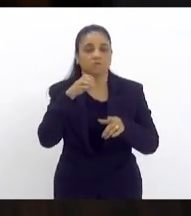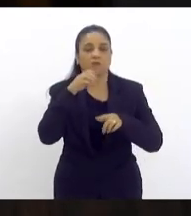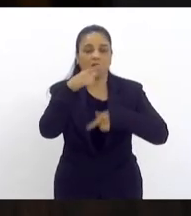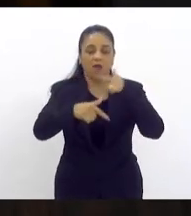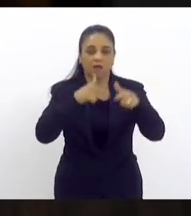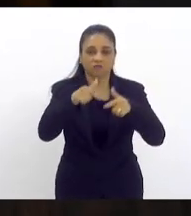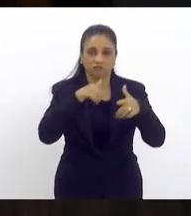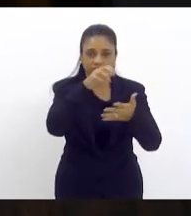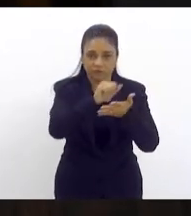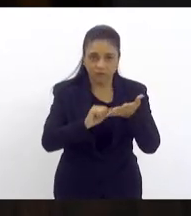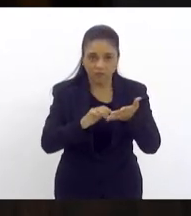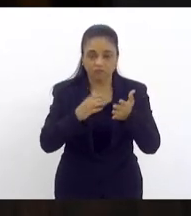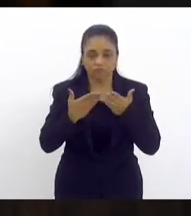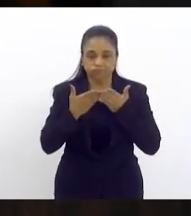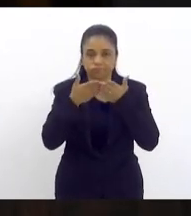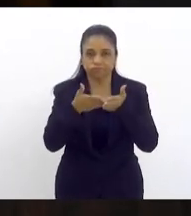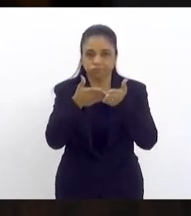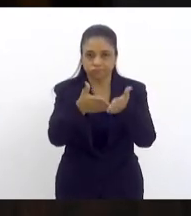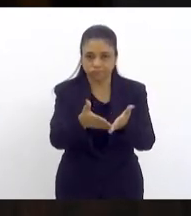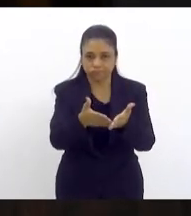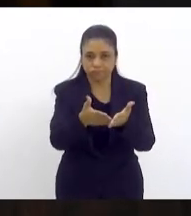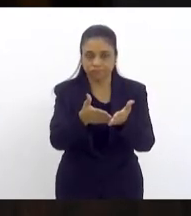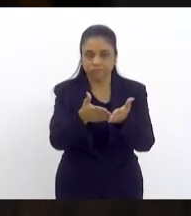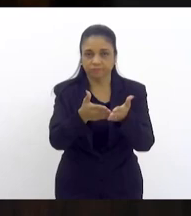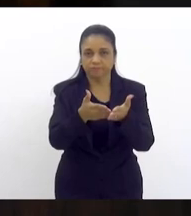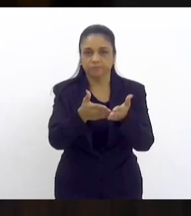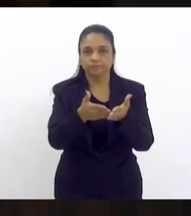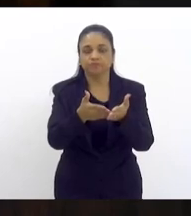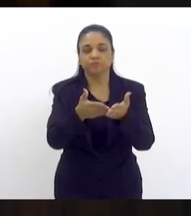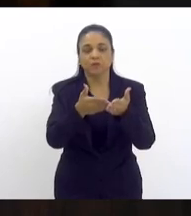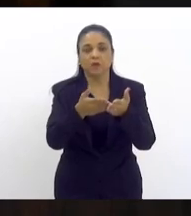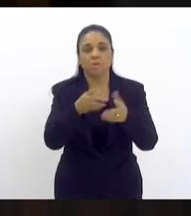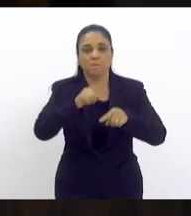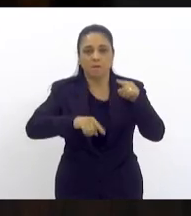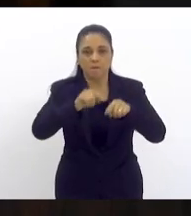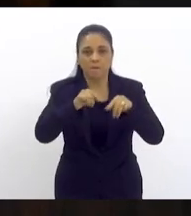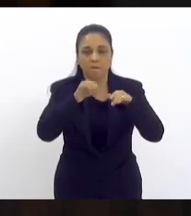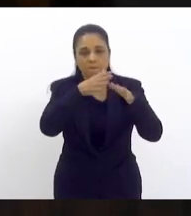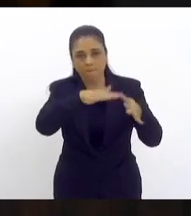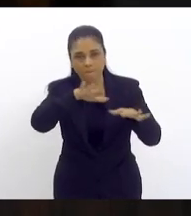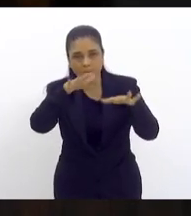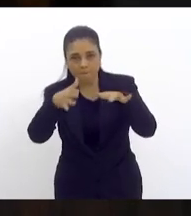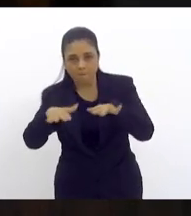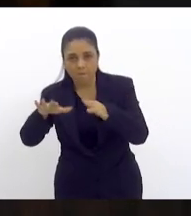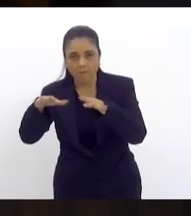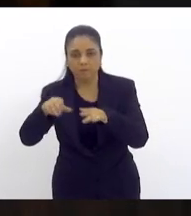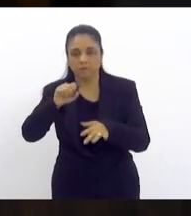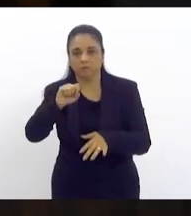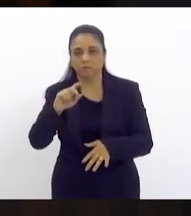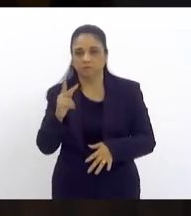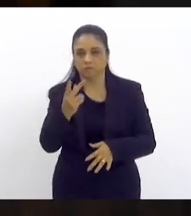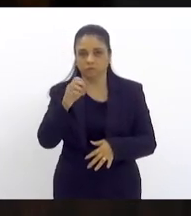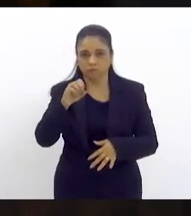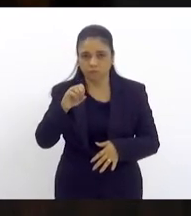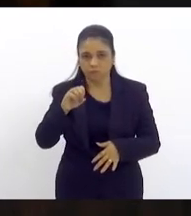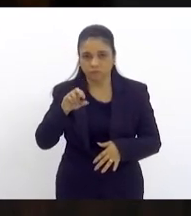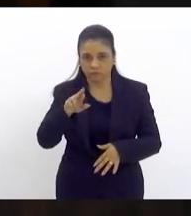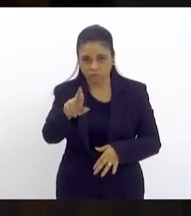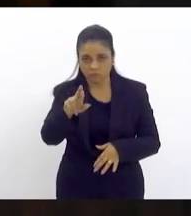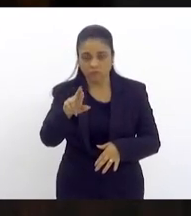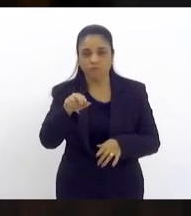ao desmantelamento de embarcações e de ativos marítimos offshore em alinhamento a denominada